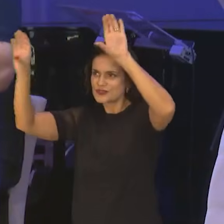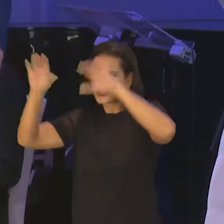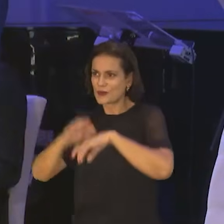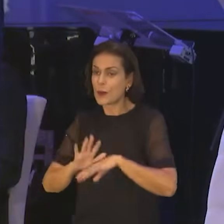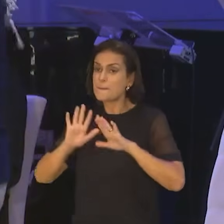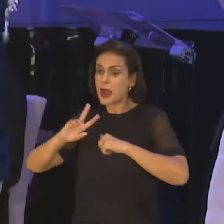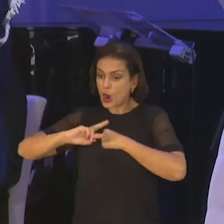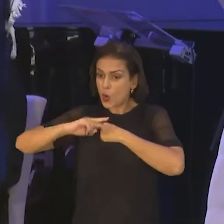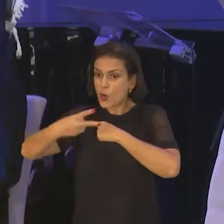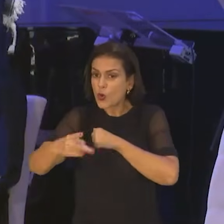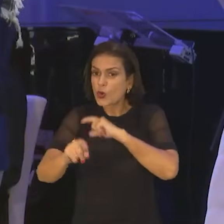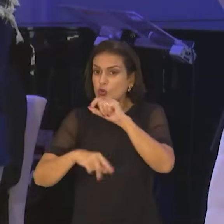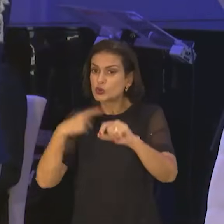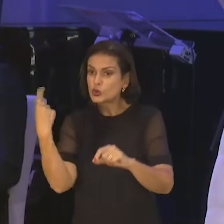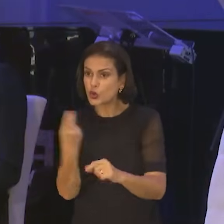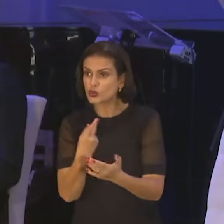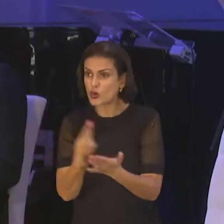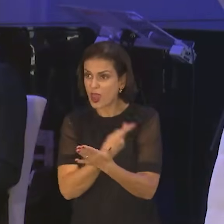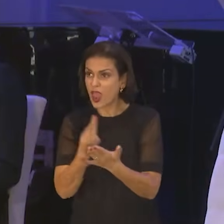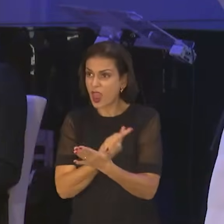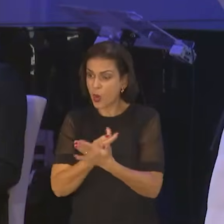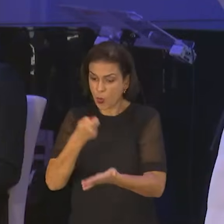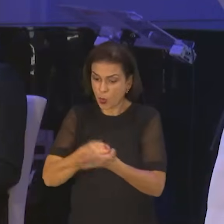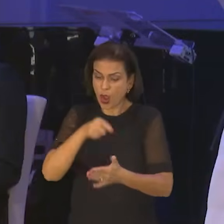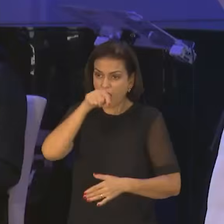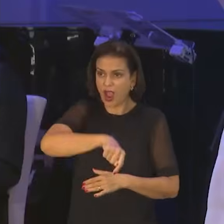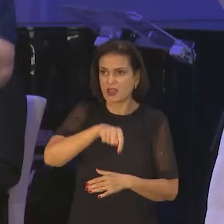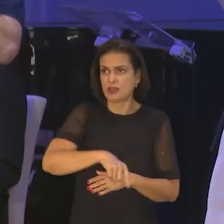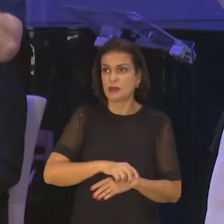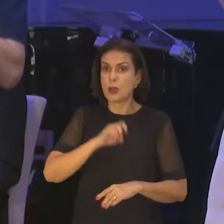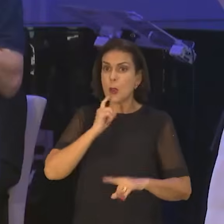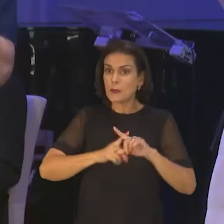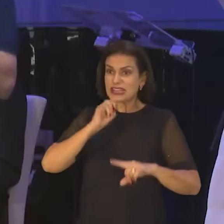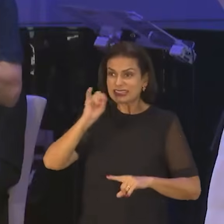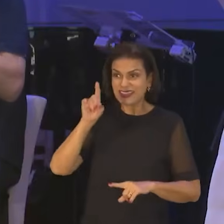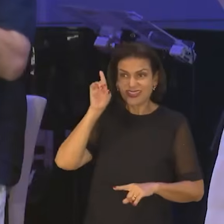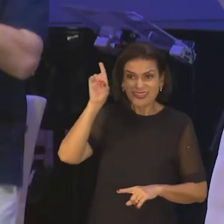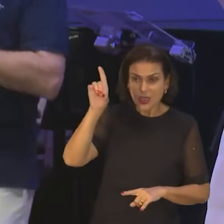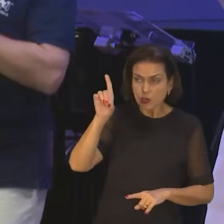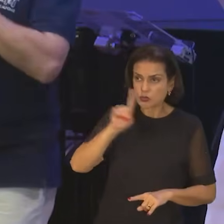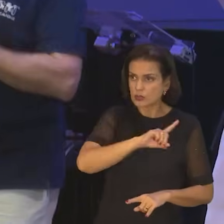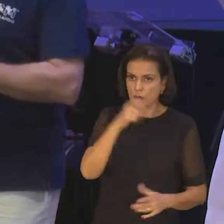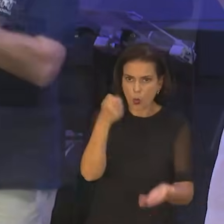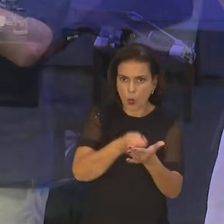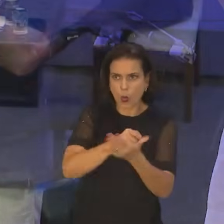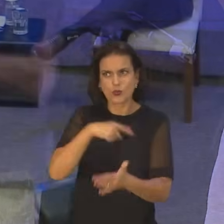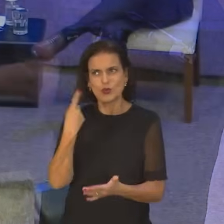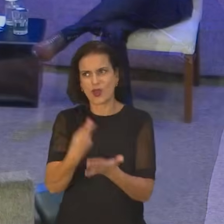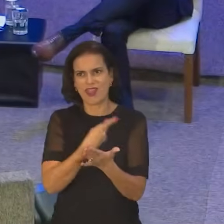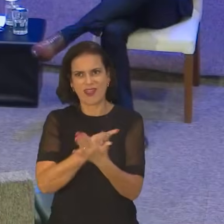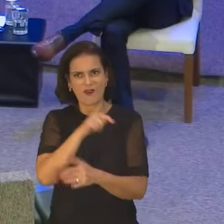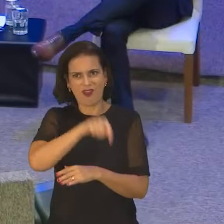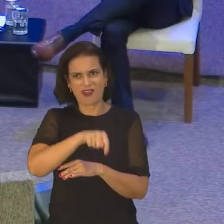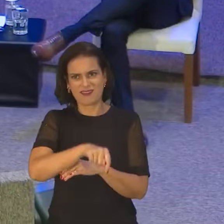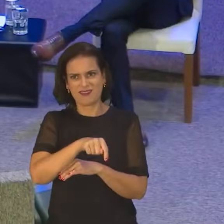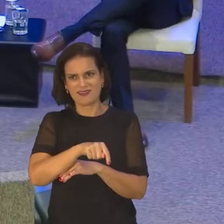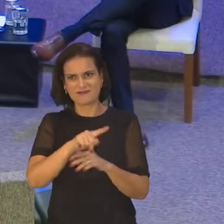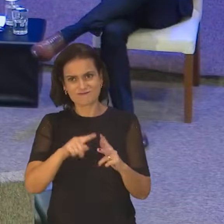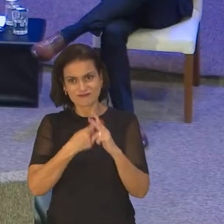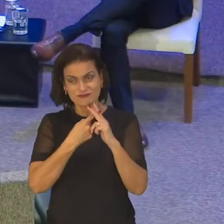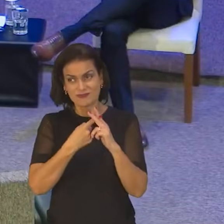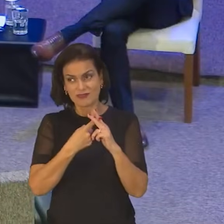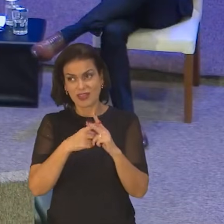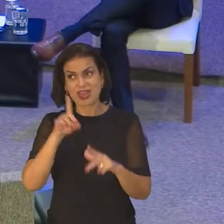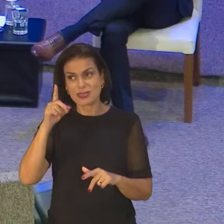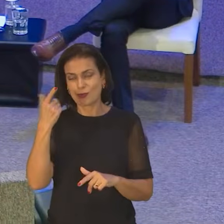a consequência de nossos erros seremos cobrados aqui. Porque se Deus não cobra nossos erros aqui, Ele seria um